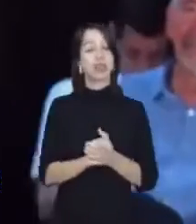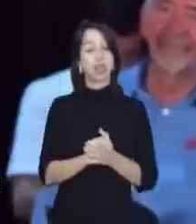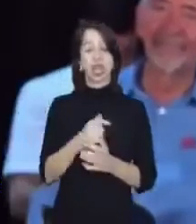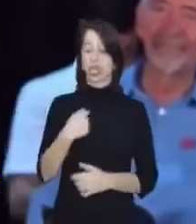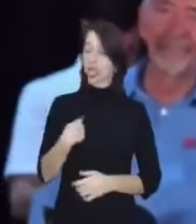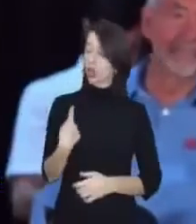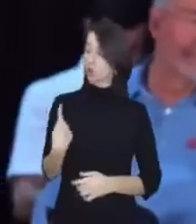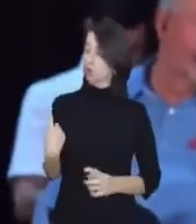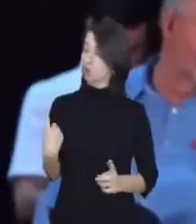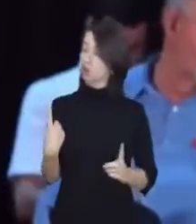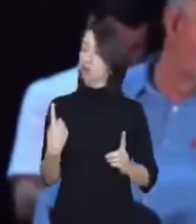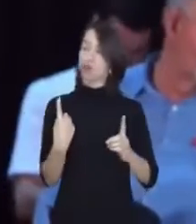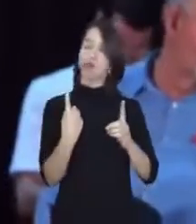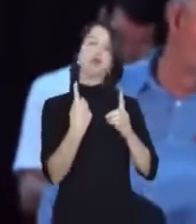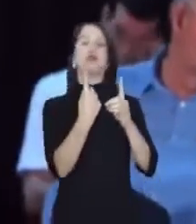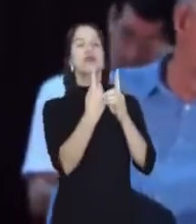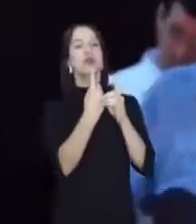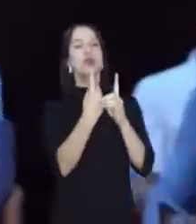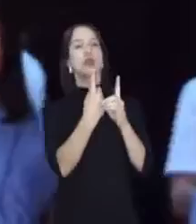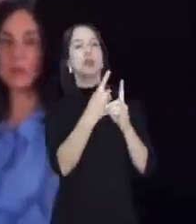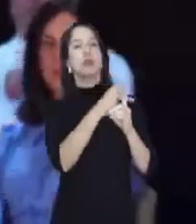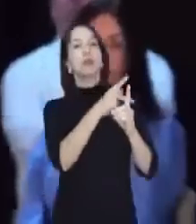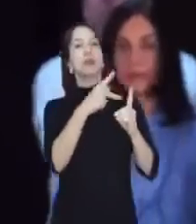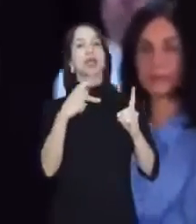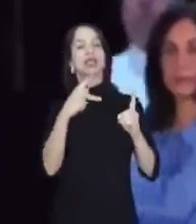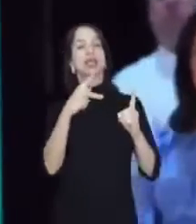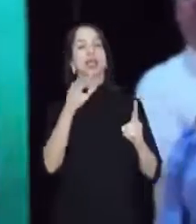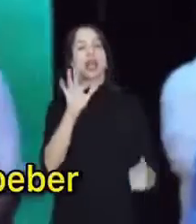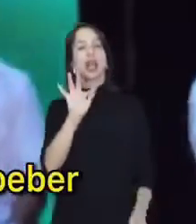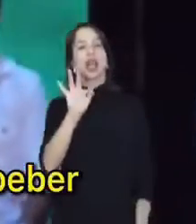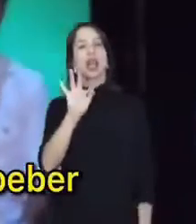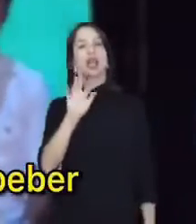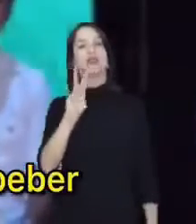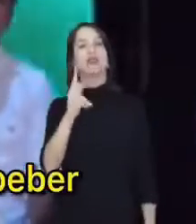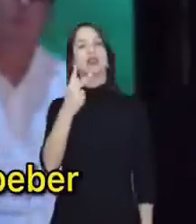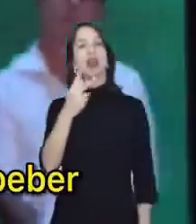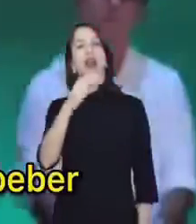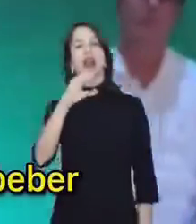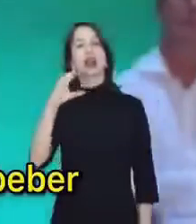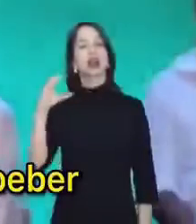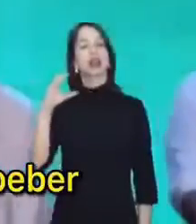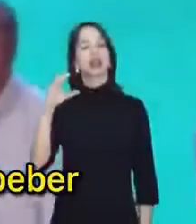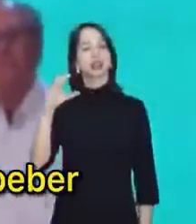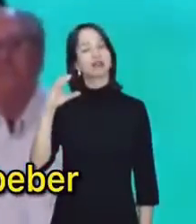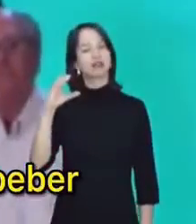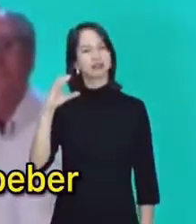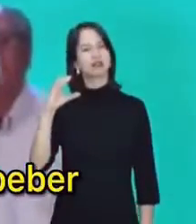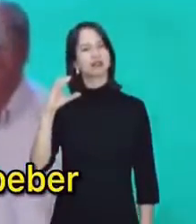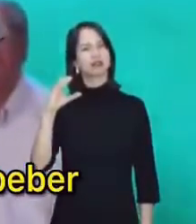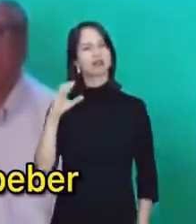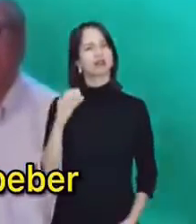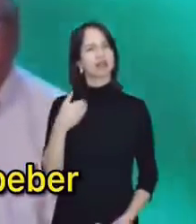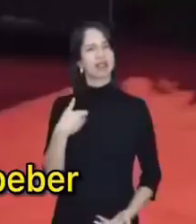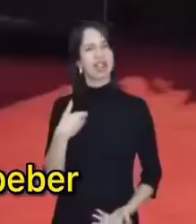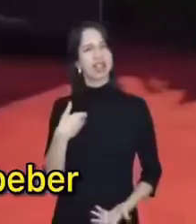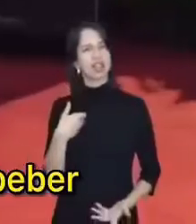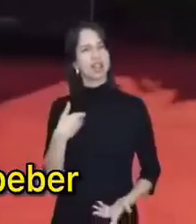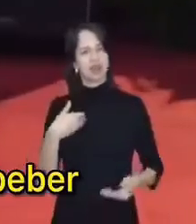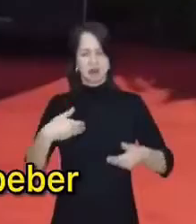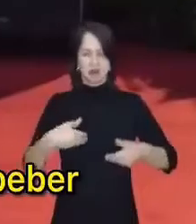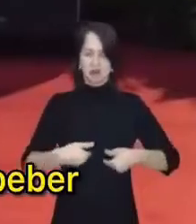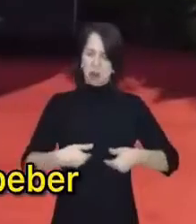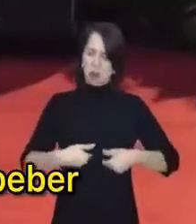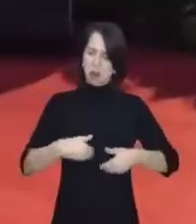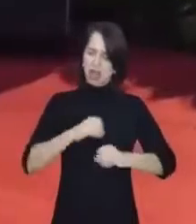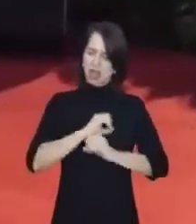em greve de fome. E eles iam entrar em greve seca. A greve seca é você ficar sem comer e